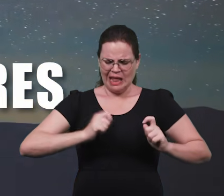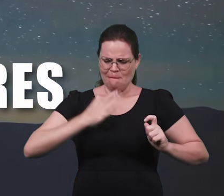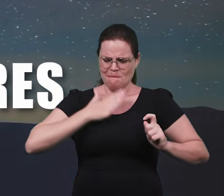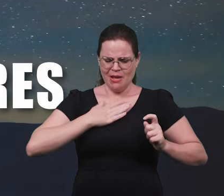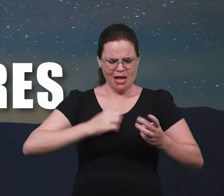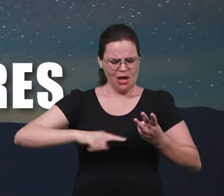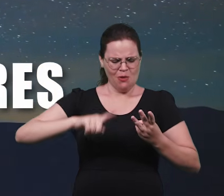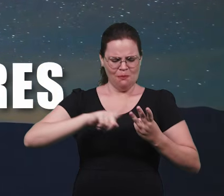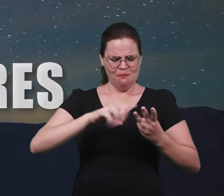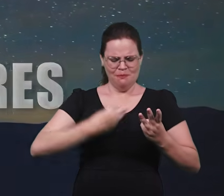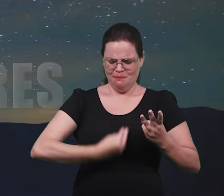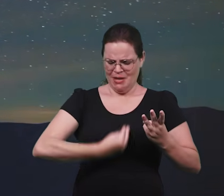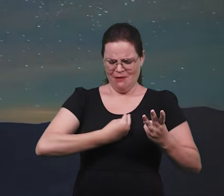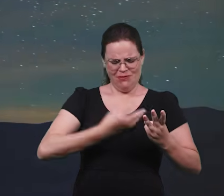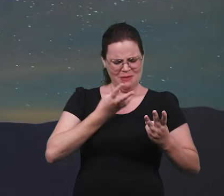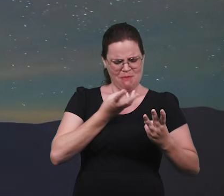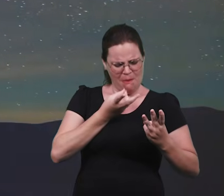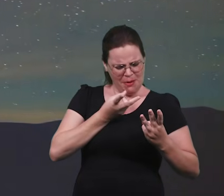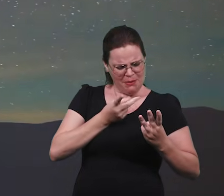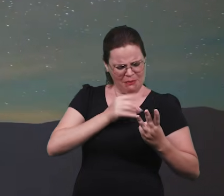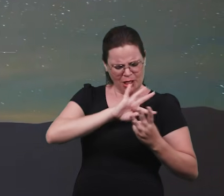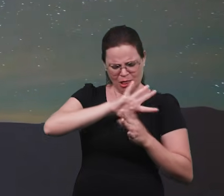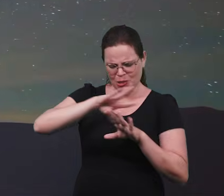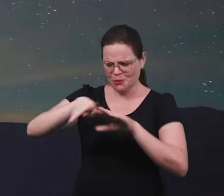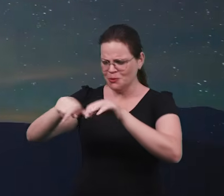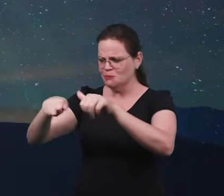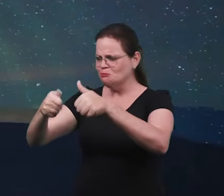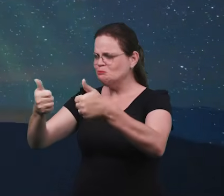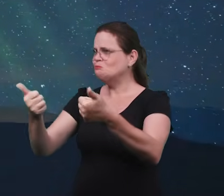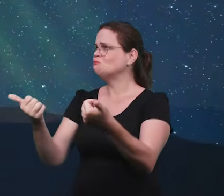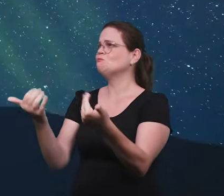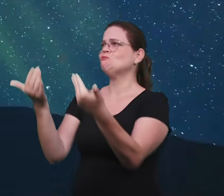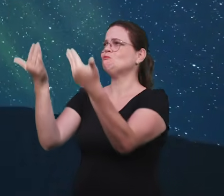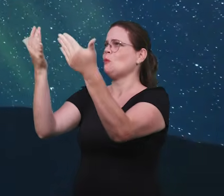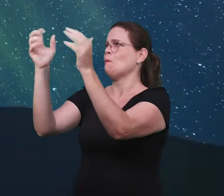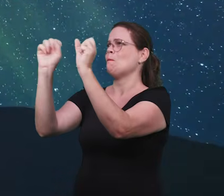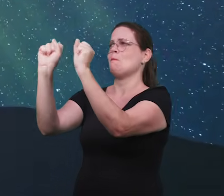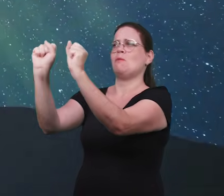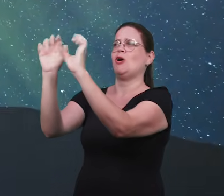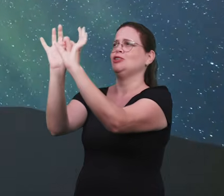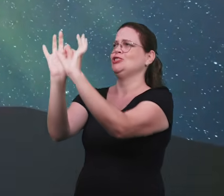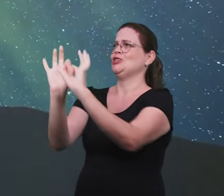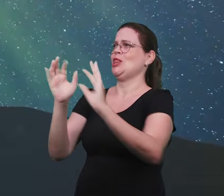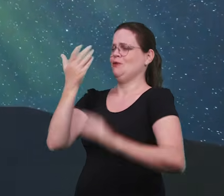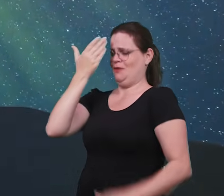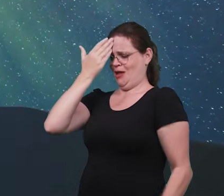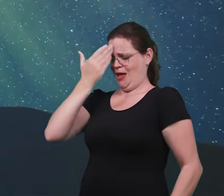vida, em tudo eterno.